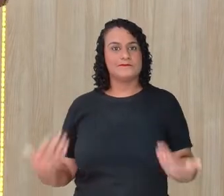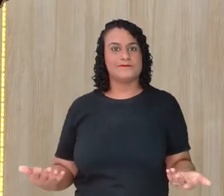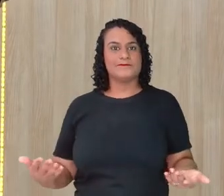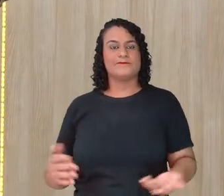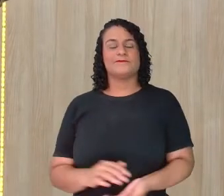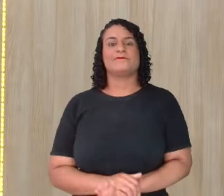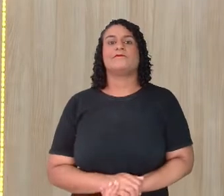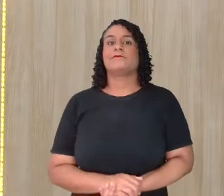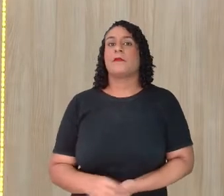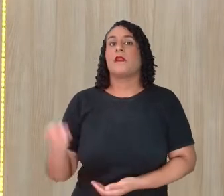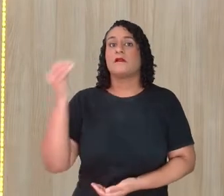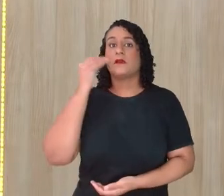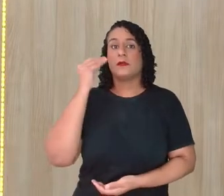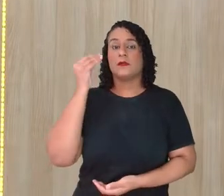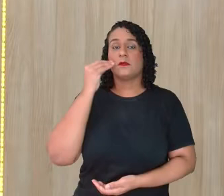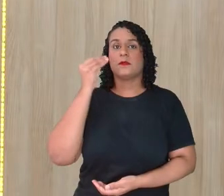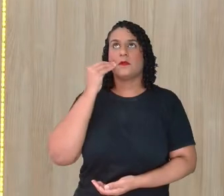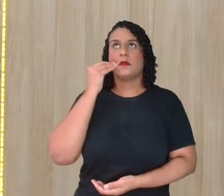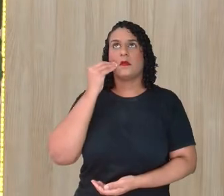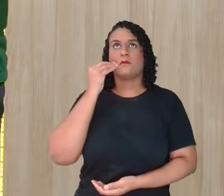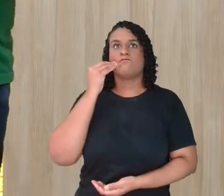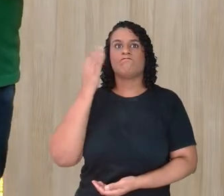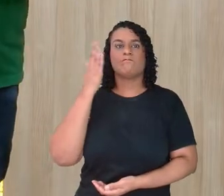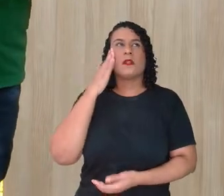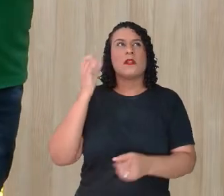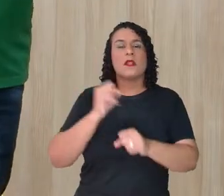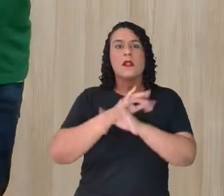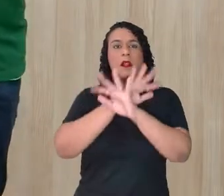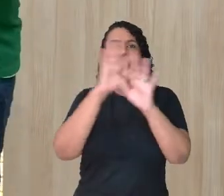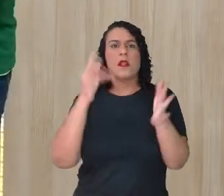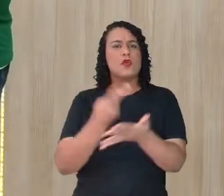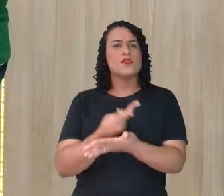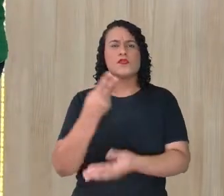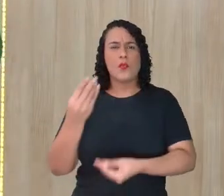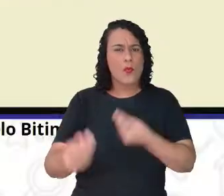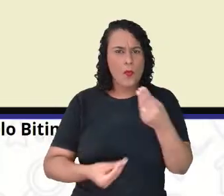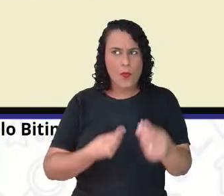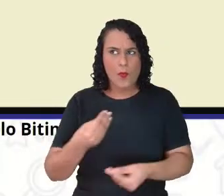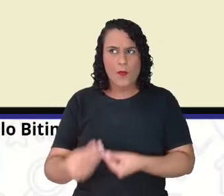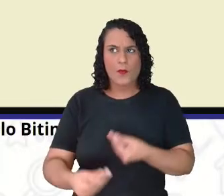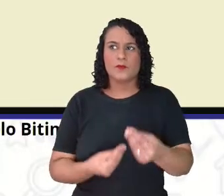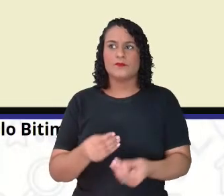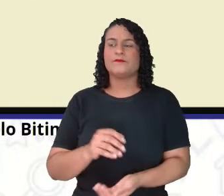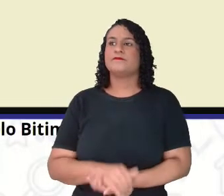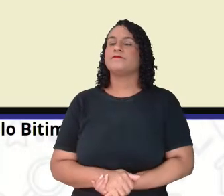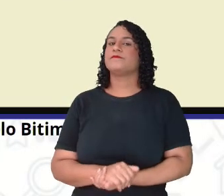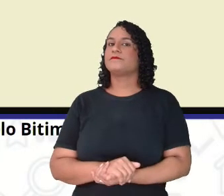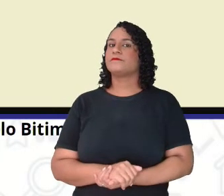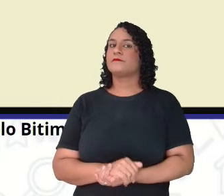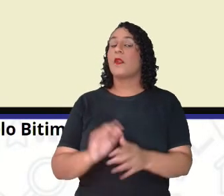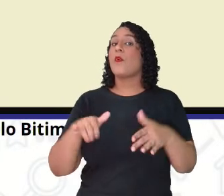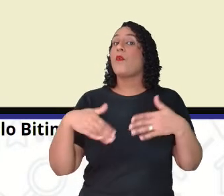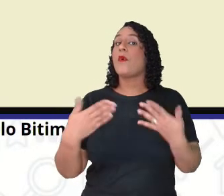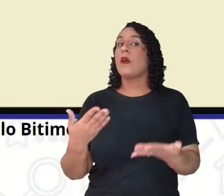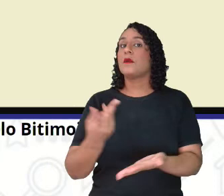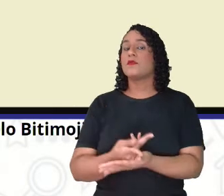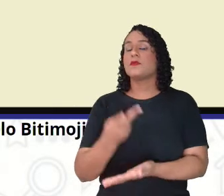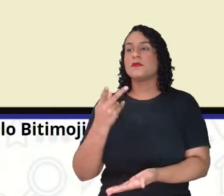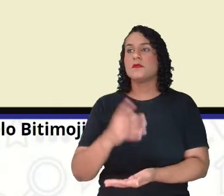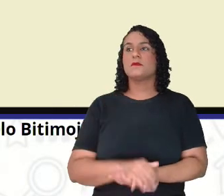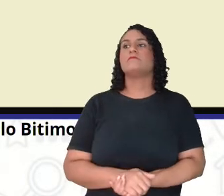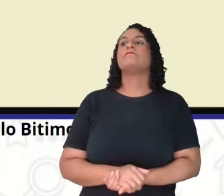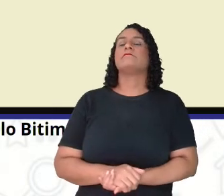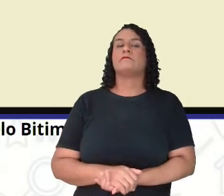tentar entender como é que isso aconteceu. Outro detalhe, quando é que aconteceu aí? Ó, entre os séculos